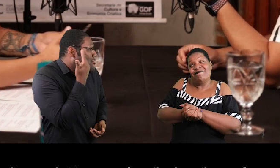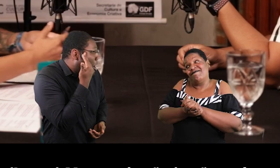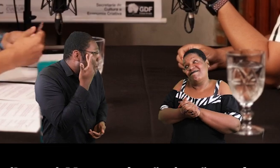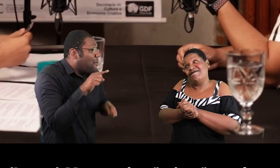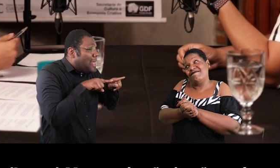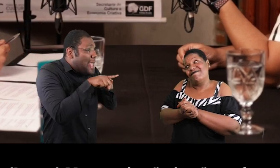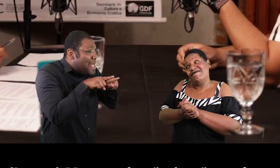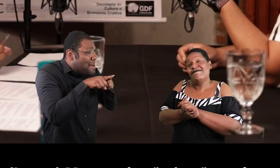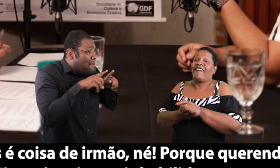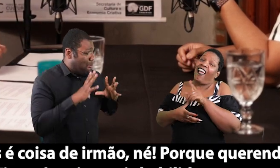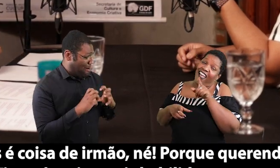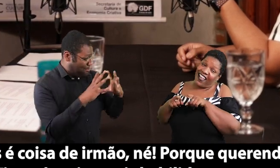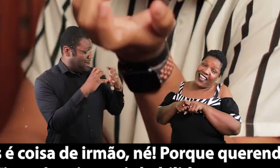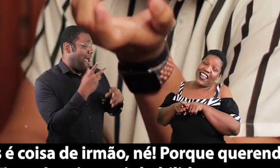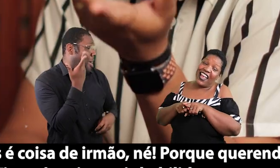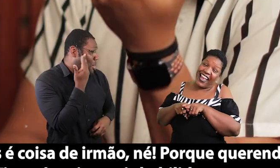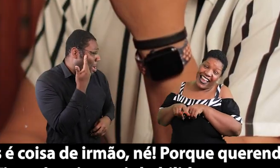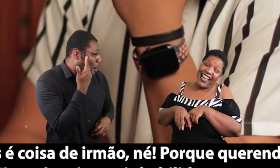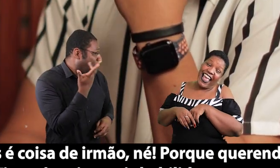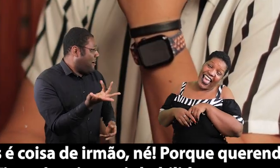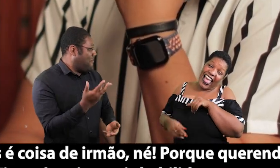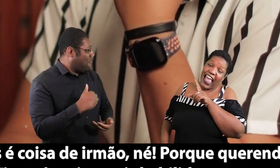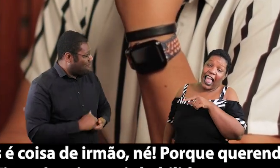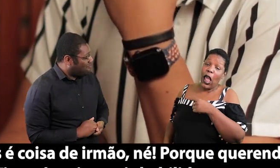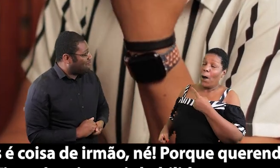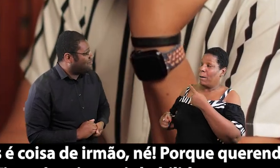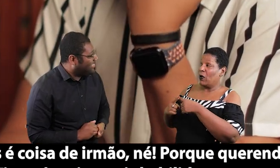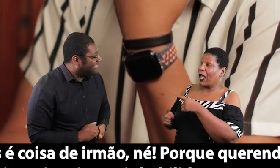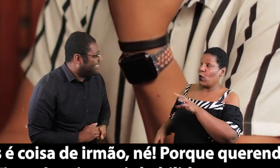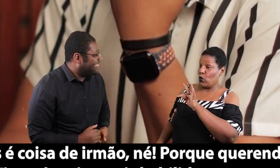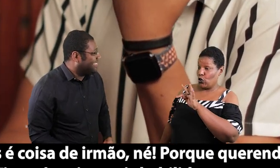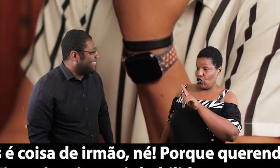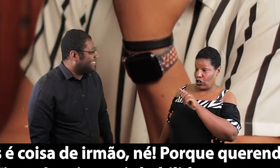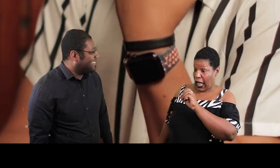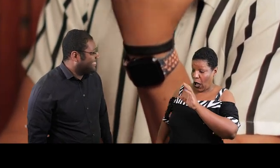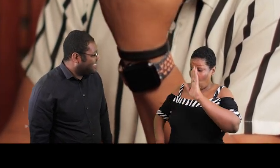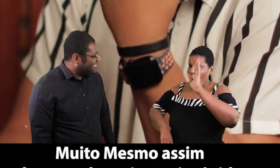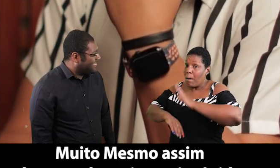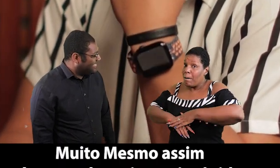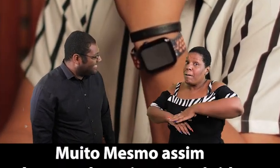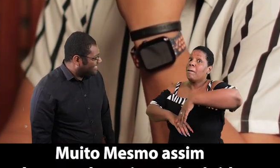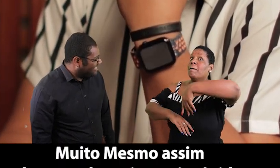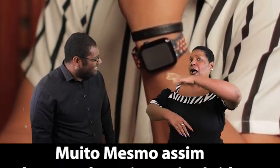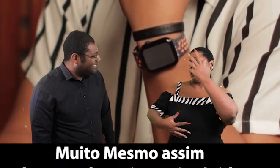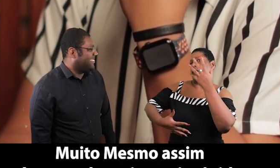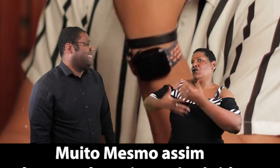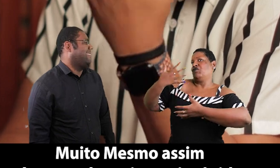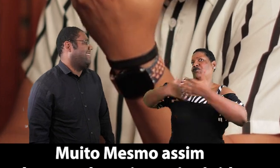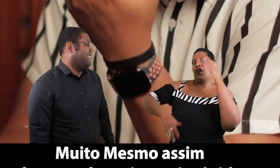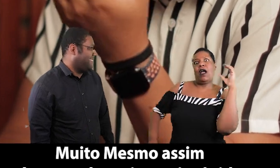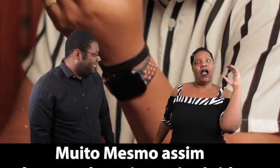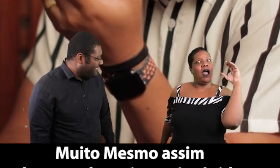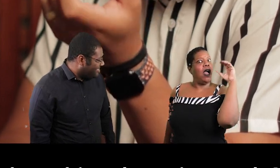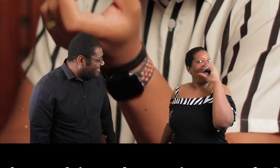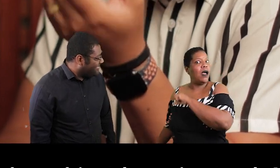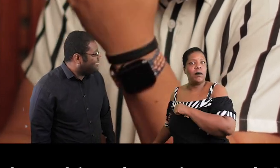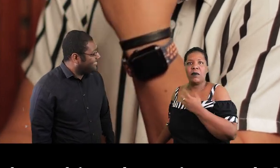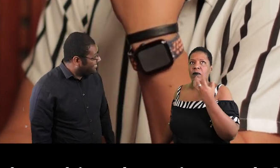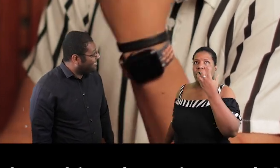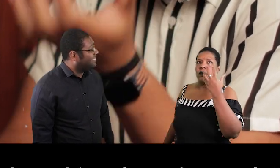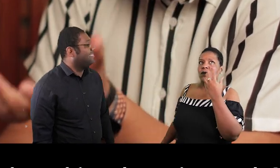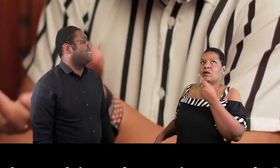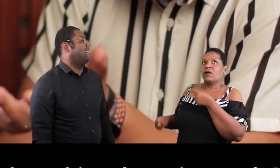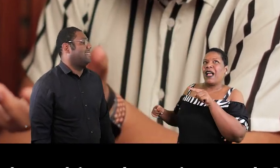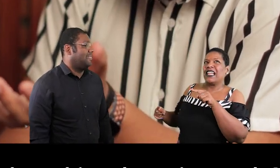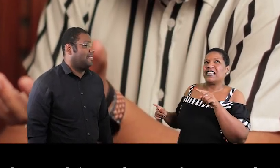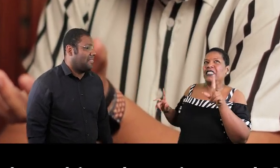coisa de irmão, né? Porque, querendo ou não, o Thiago é muito mais habilidoso que eu. Muito mesmo, assim. Ele aprende muito mais rápido. Ele é um músico talvez